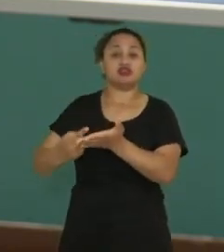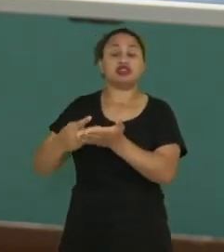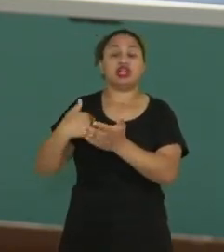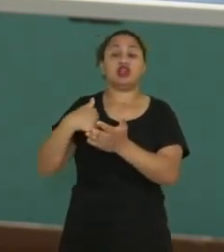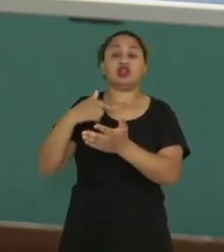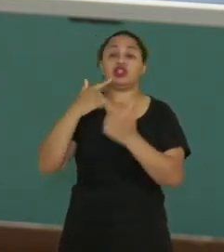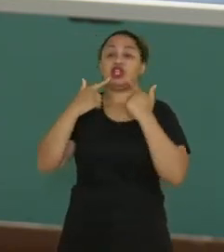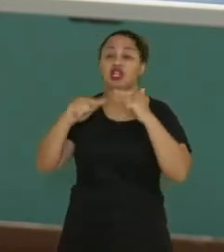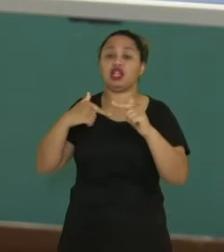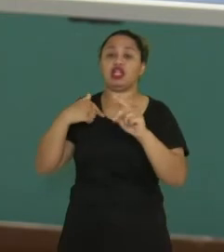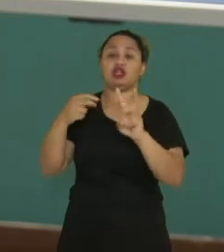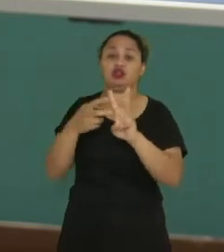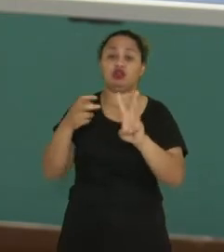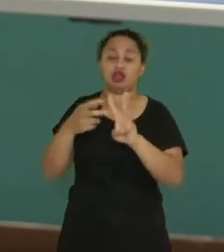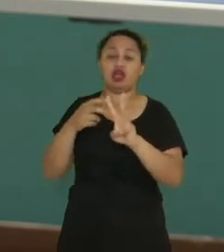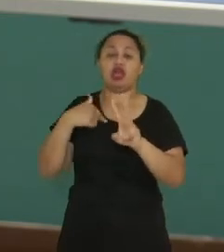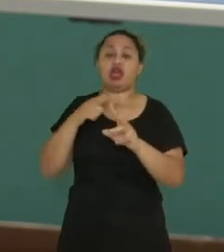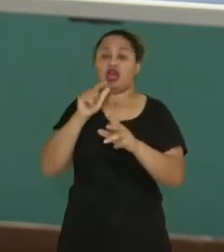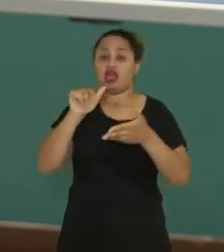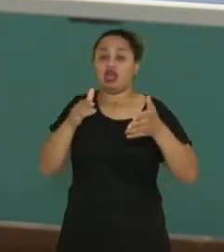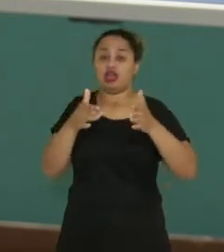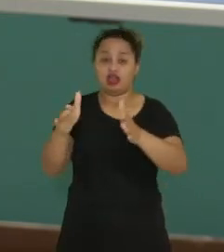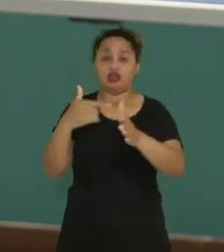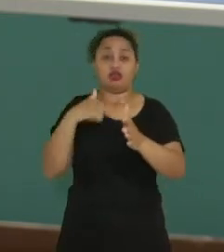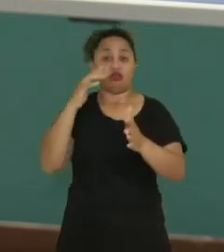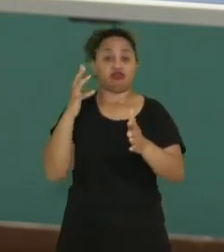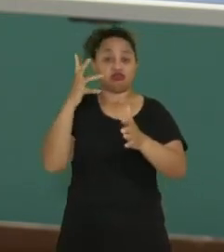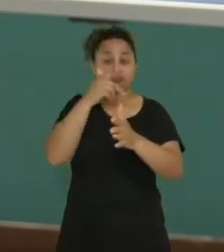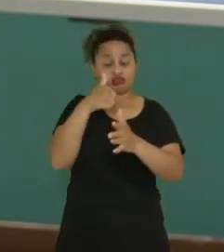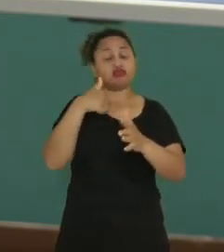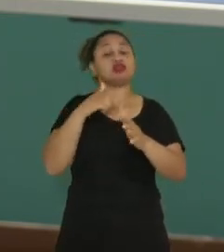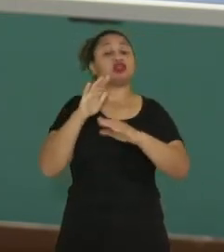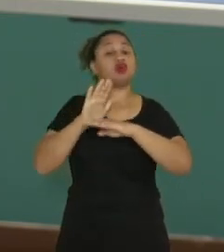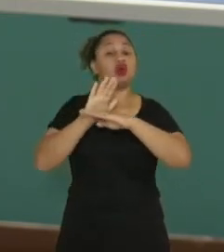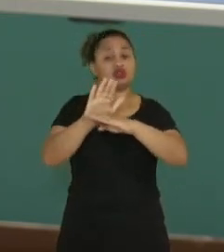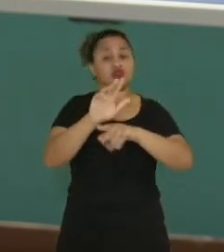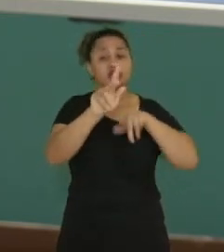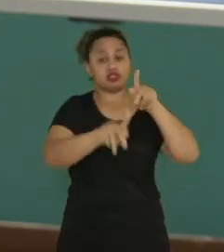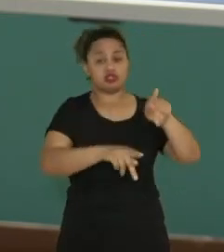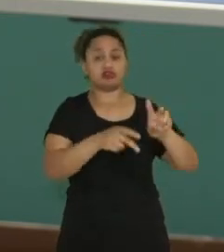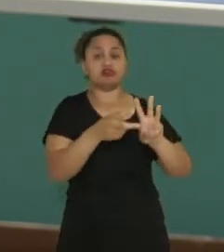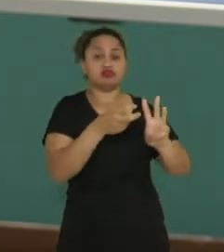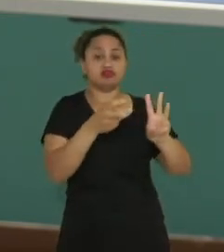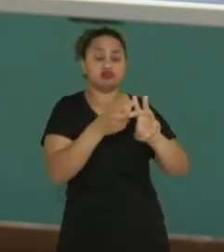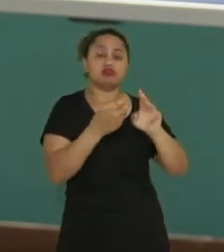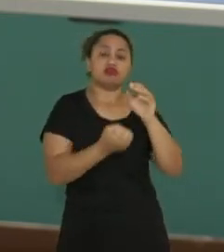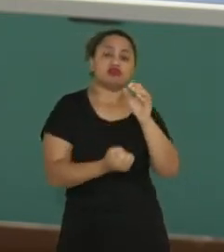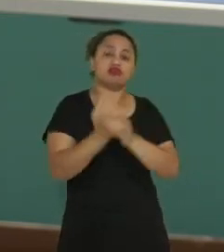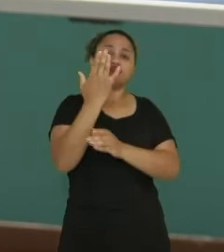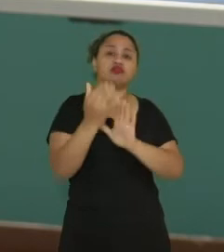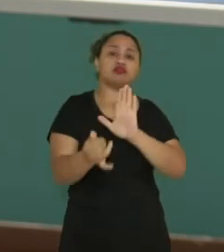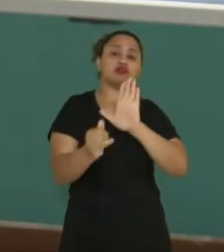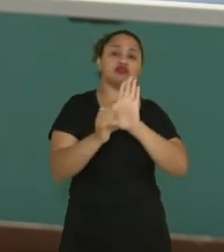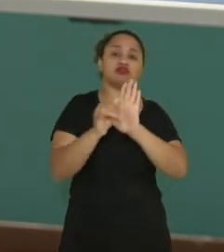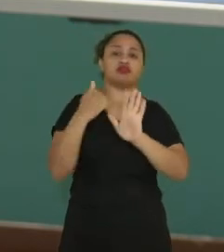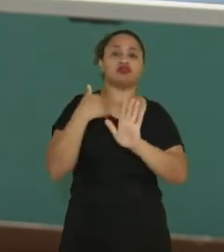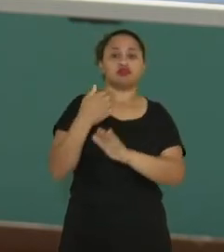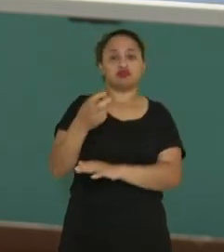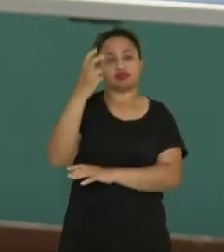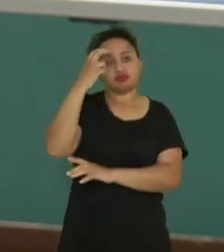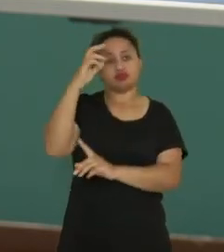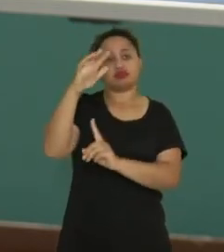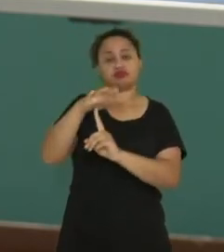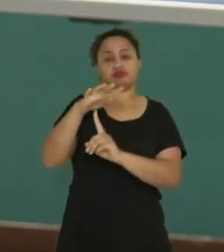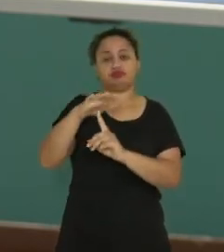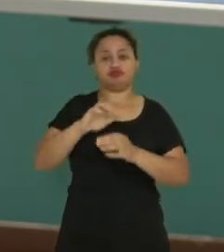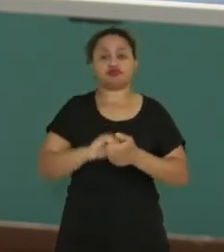língua indígena. Então a contribuição dos povos originários na construção da identidade cultural do Paraná. E aqui a